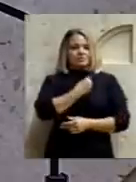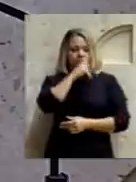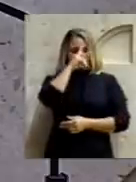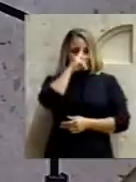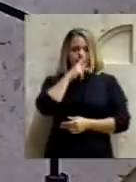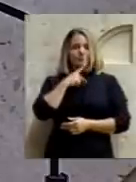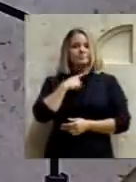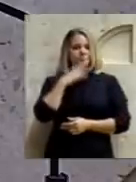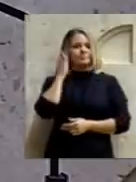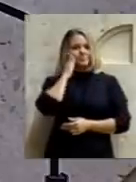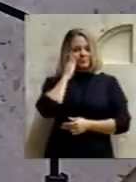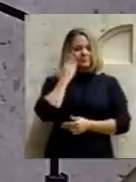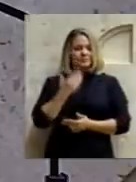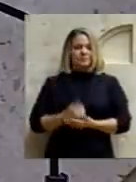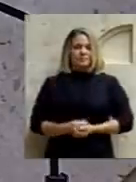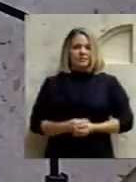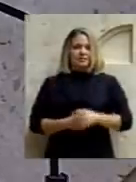concepção.